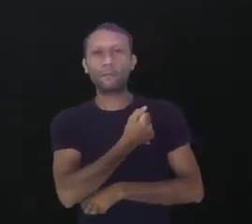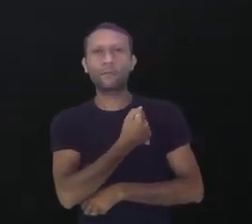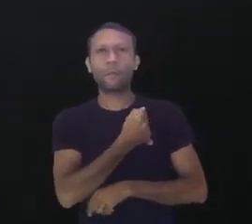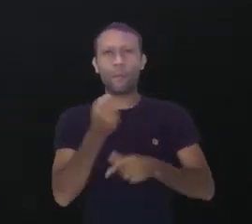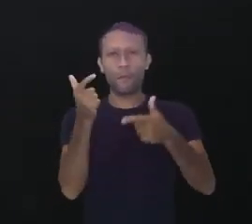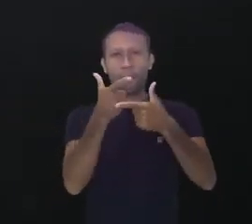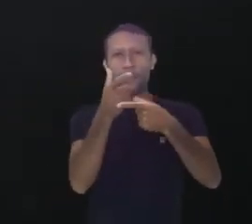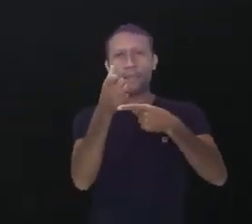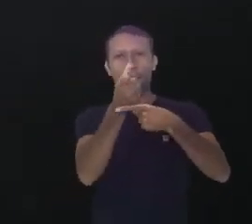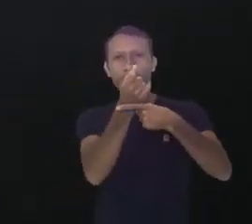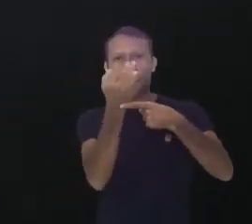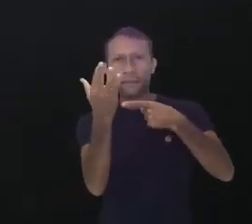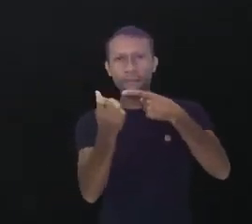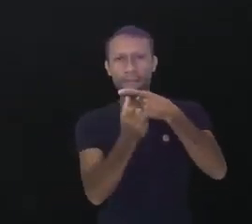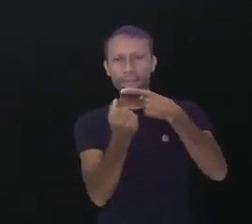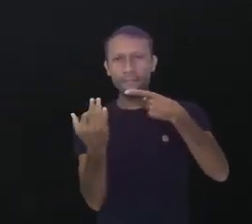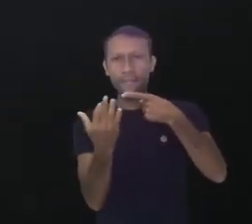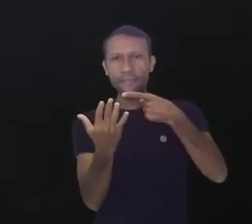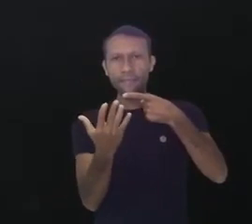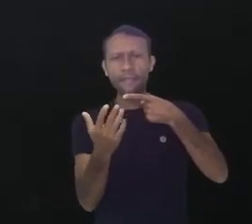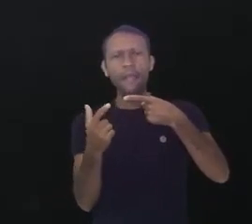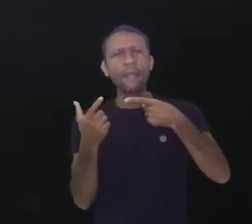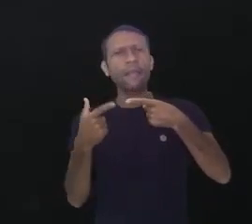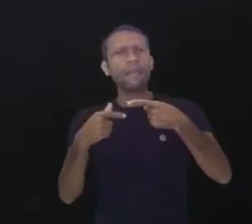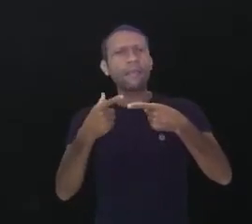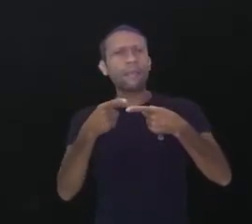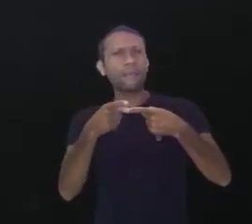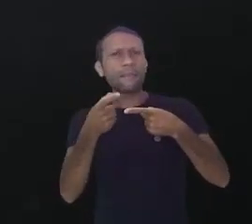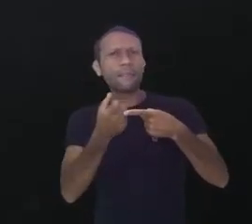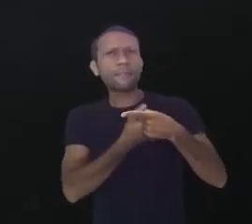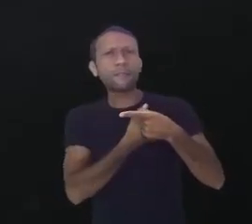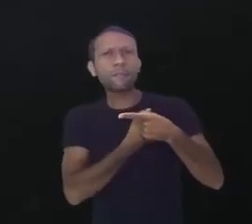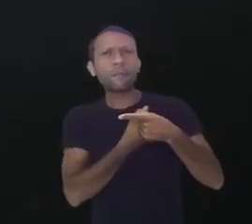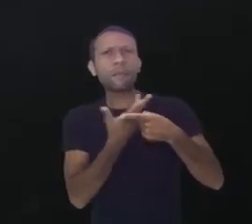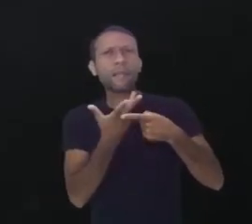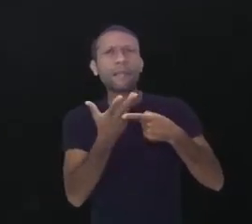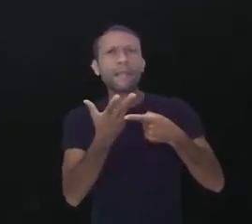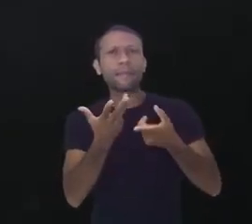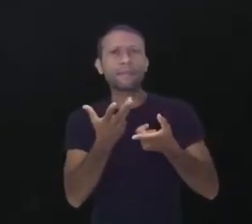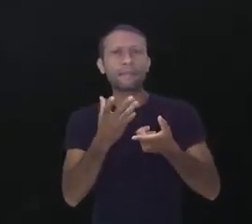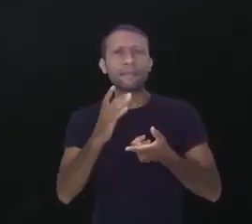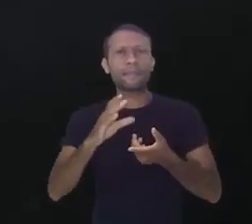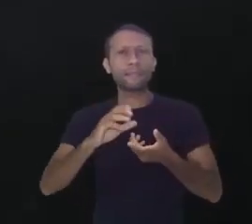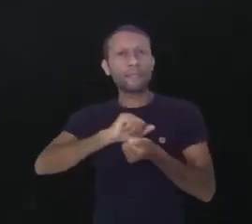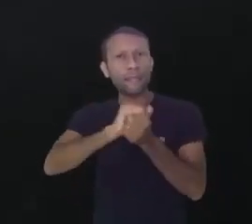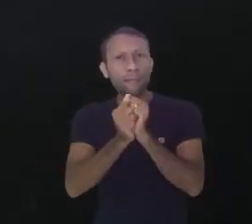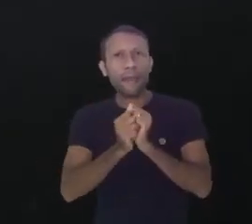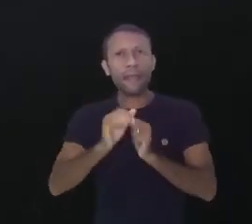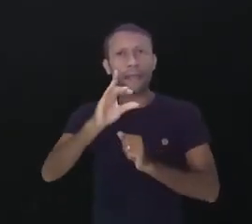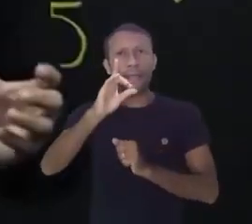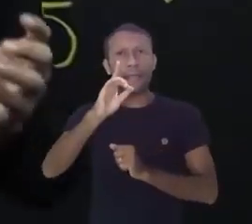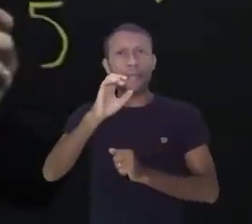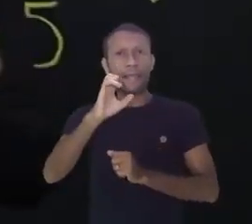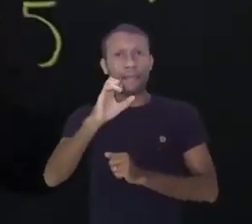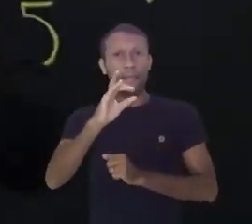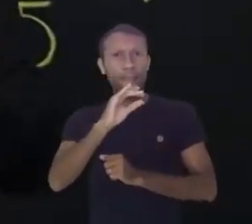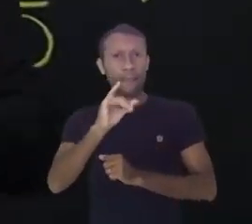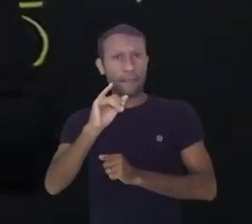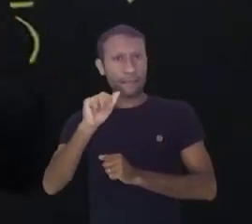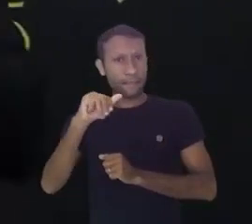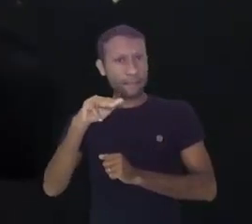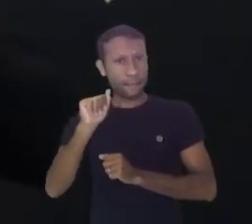de fração e eu quero transformar esse número que é fracionário em decimal. Para isso, a gente